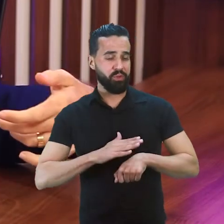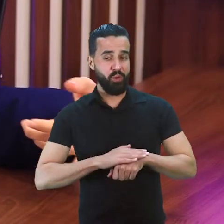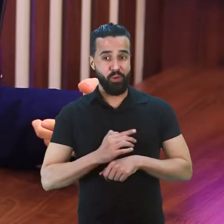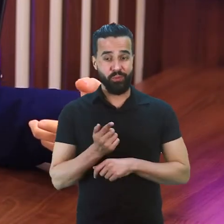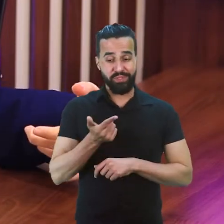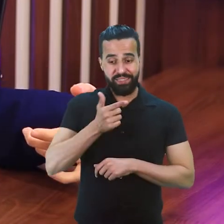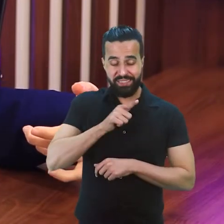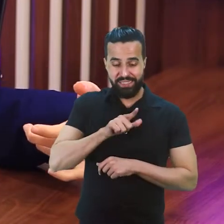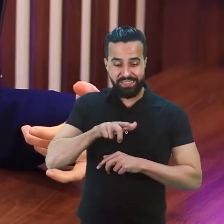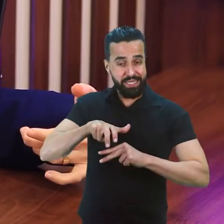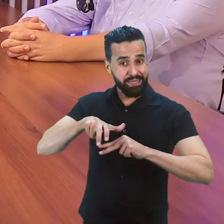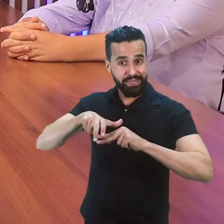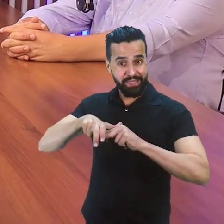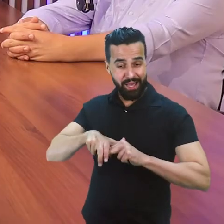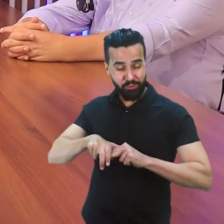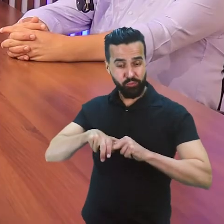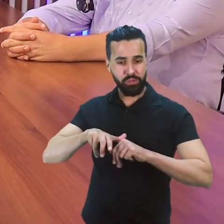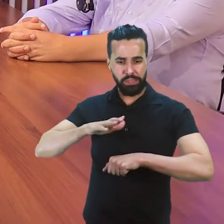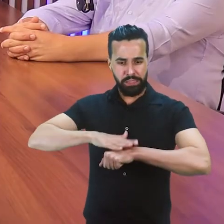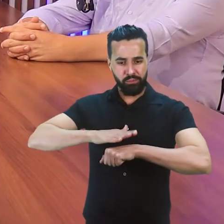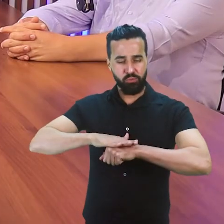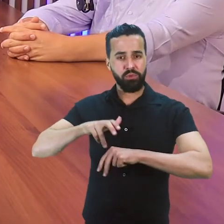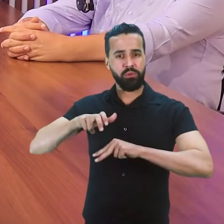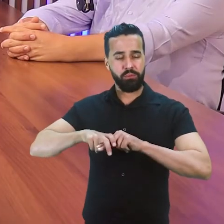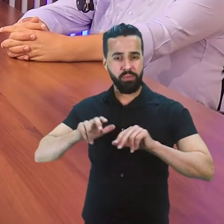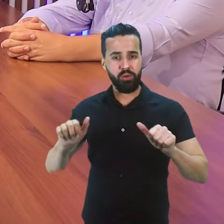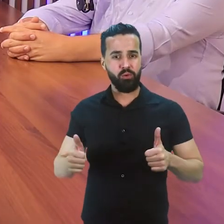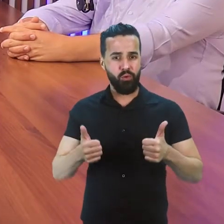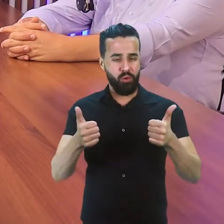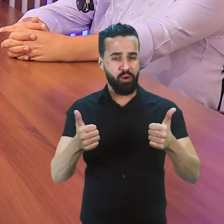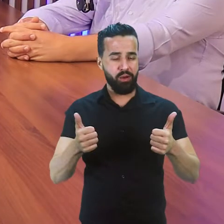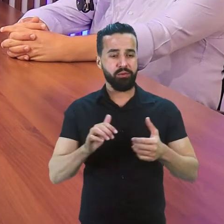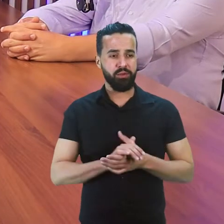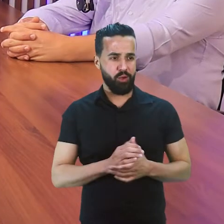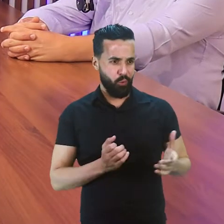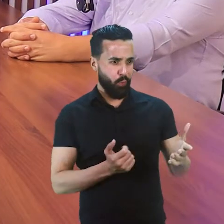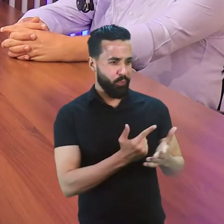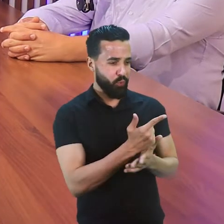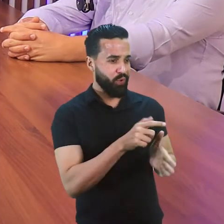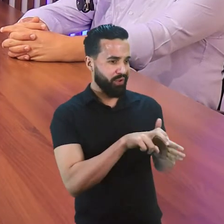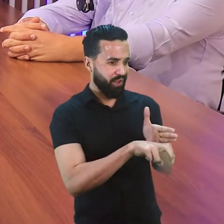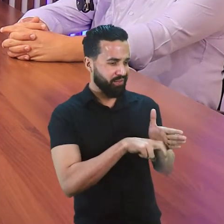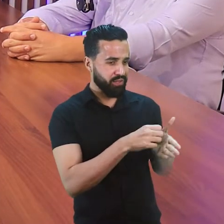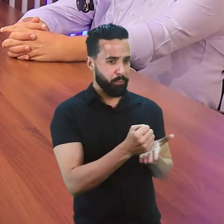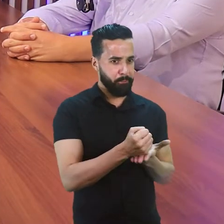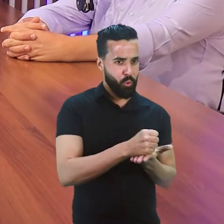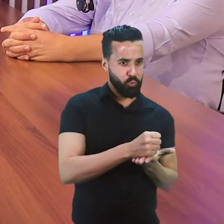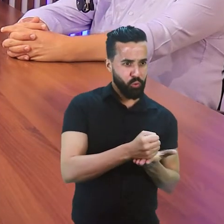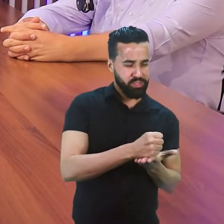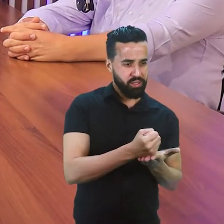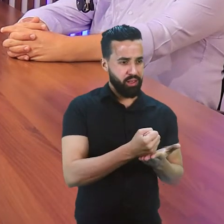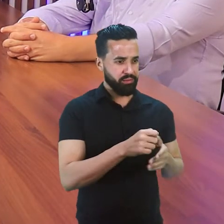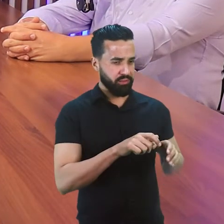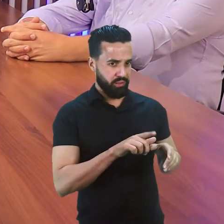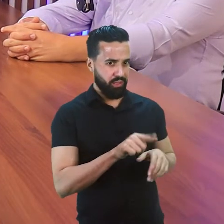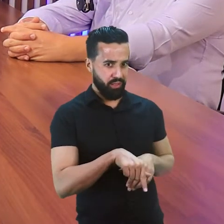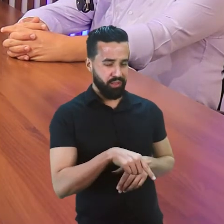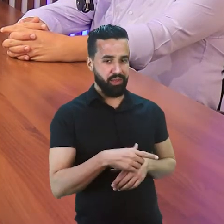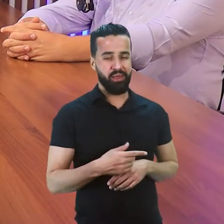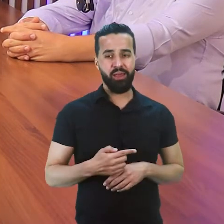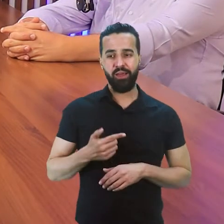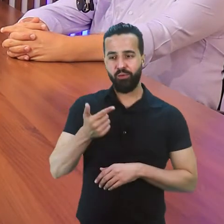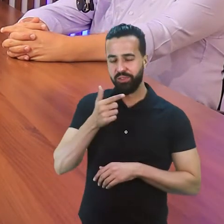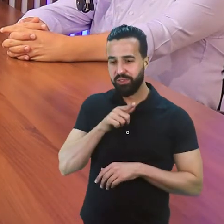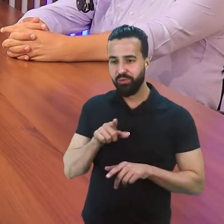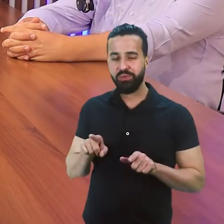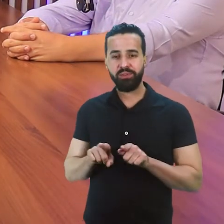conseguia ficar mais tempo sentado na cadeira, né? Conseguia respirar. Comprou uma cadeira motorizada também. Comprei uma cadeira motorizada para ajudar. Aprendeu a tocar